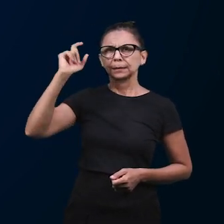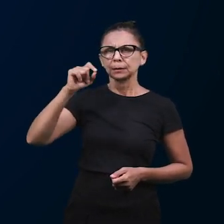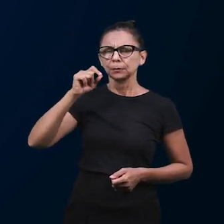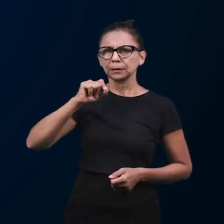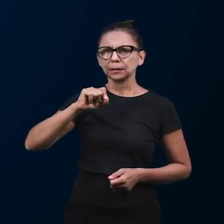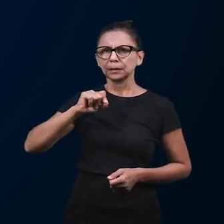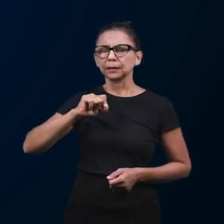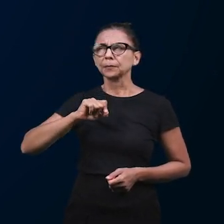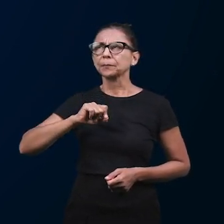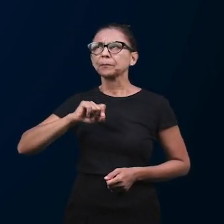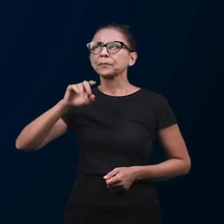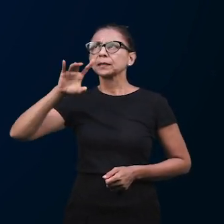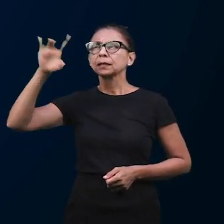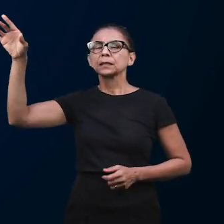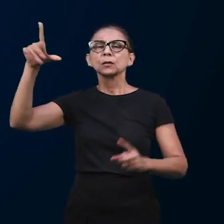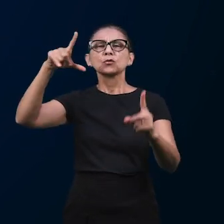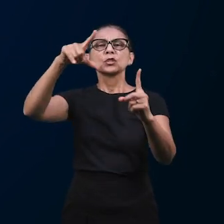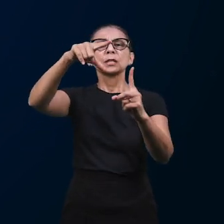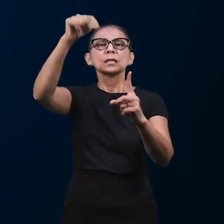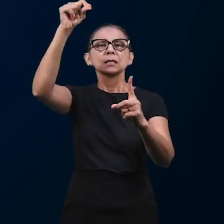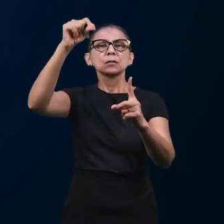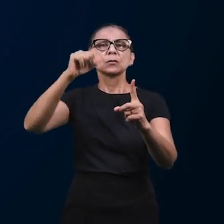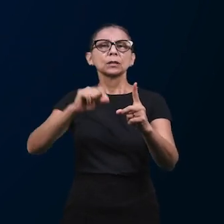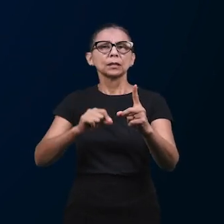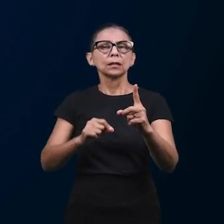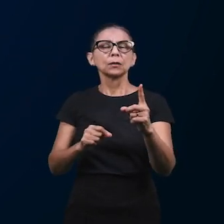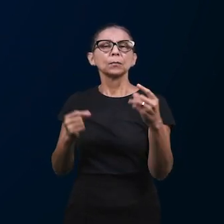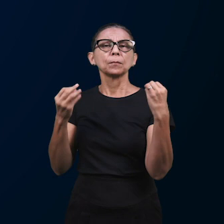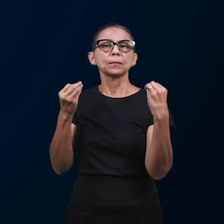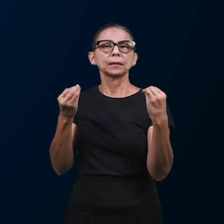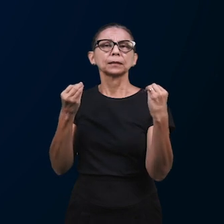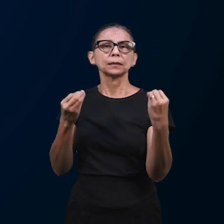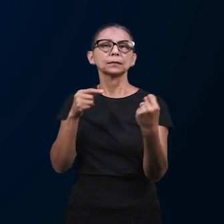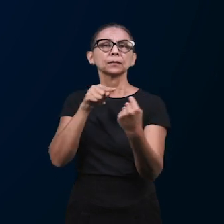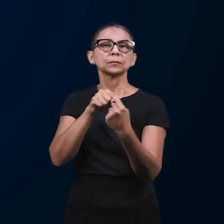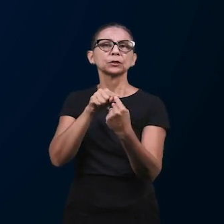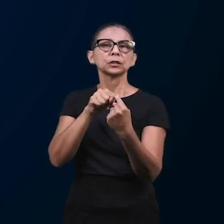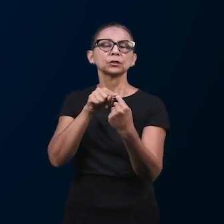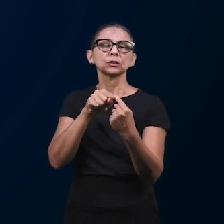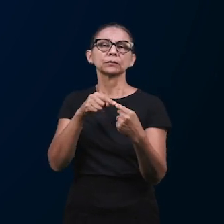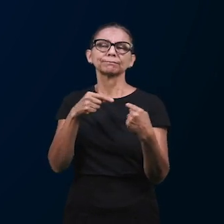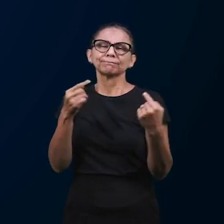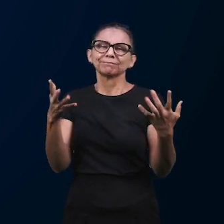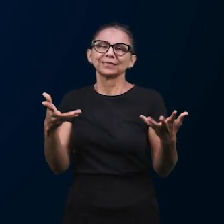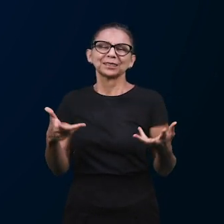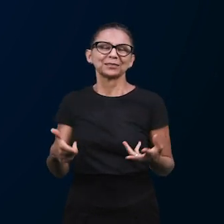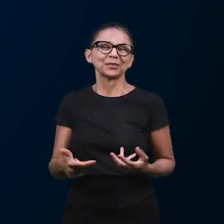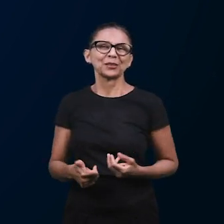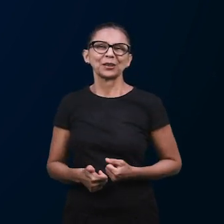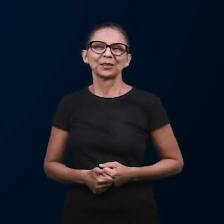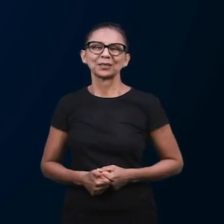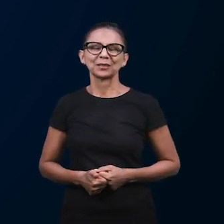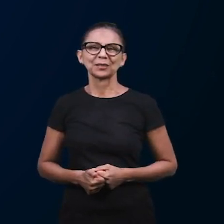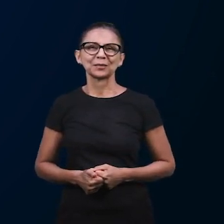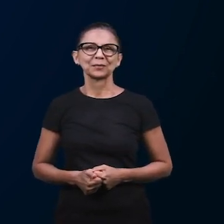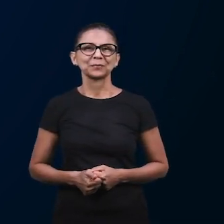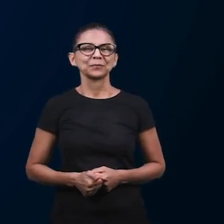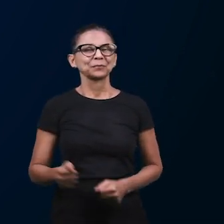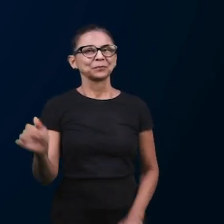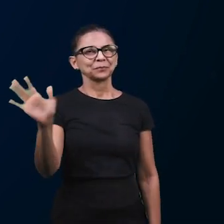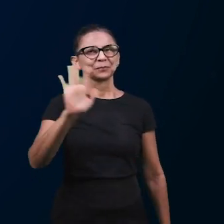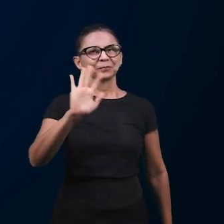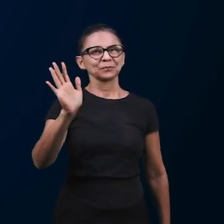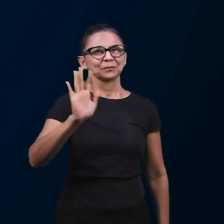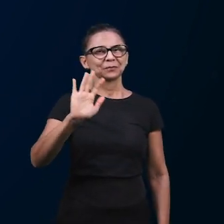eleição de Deus para a nossa vida tem alguns propósitos, e esses propósitos são maravilhosos. Eu me despeço